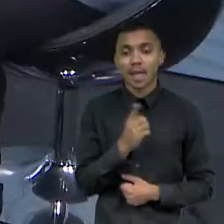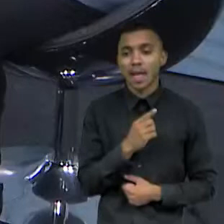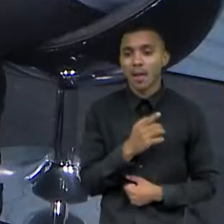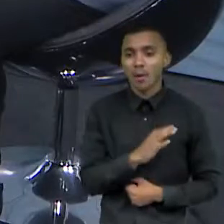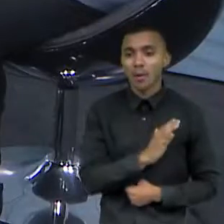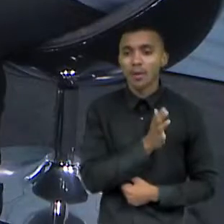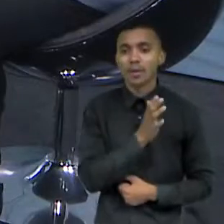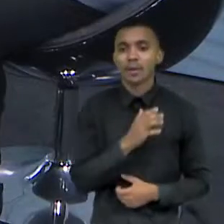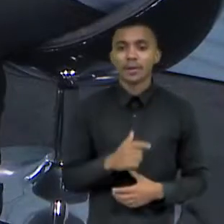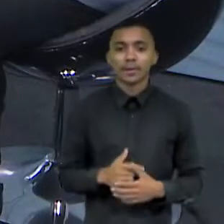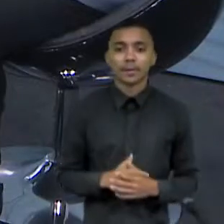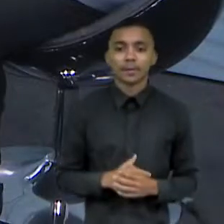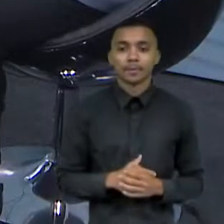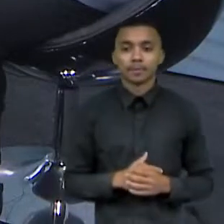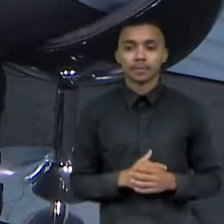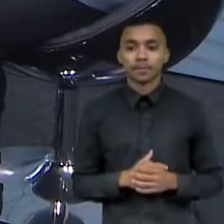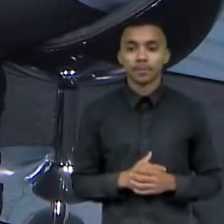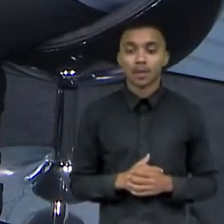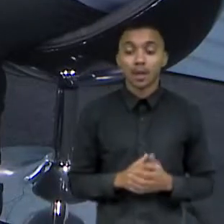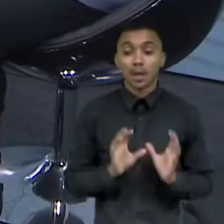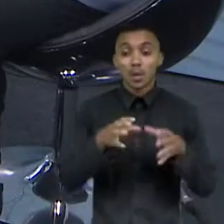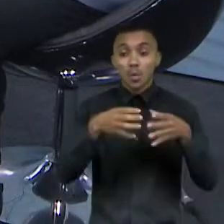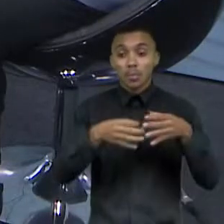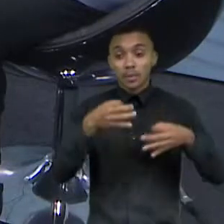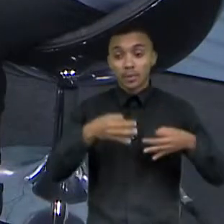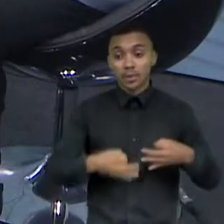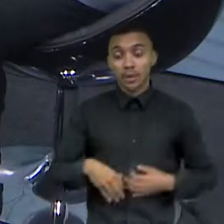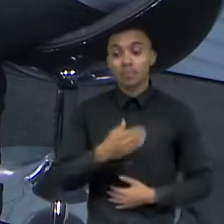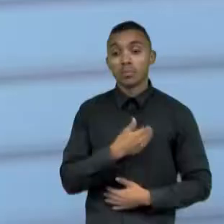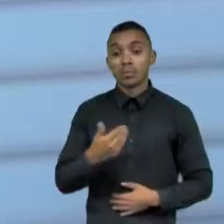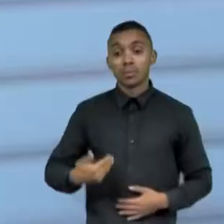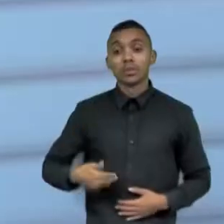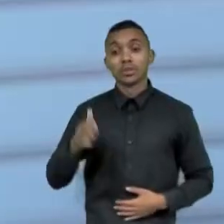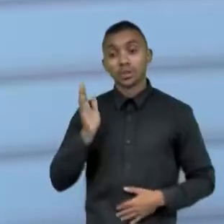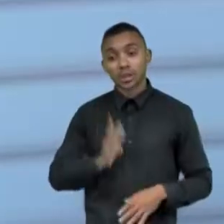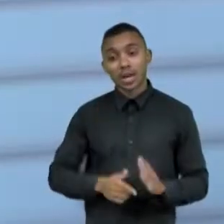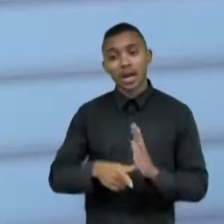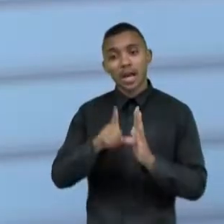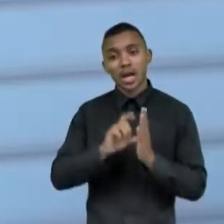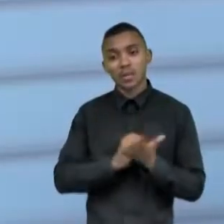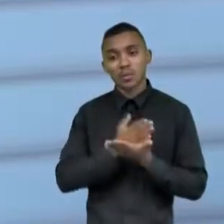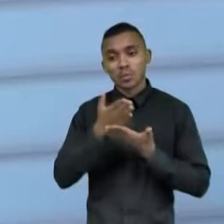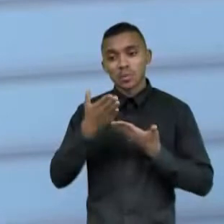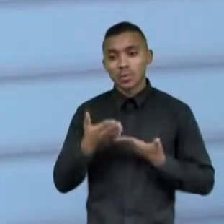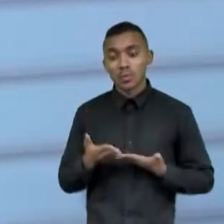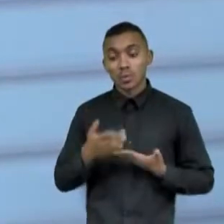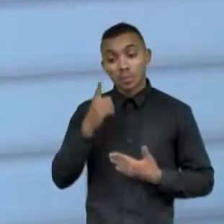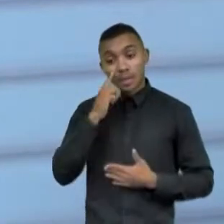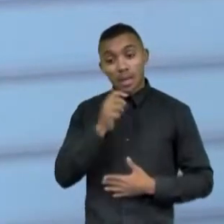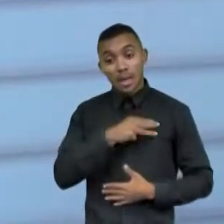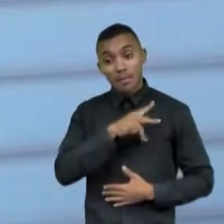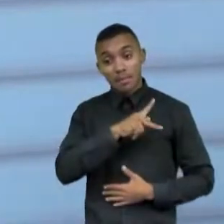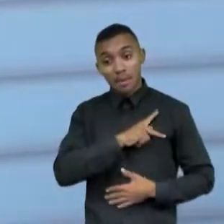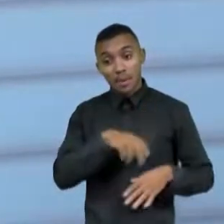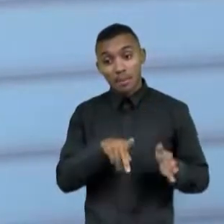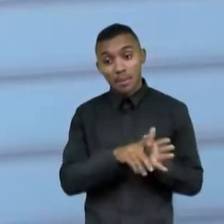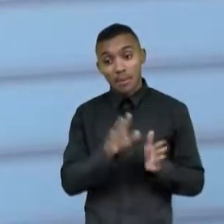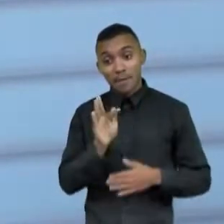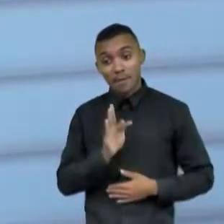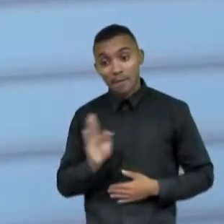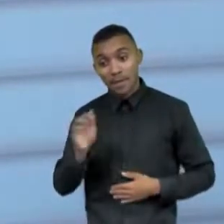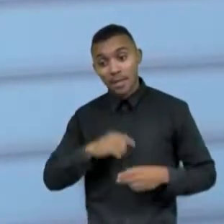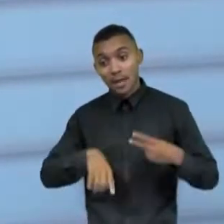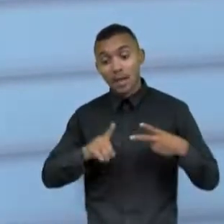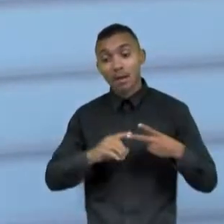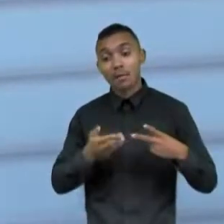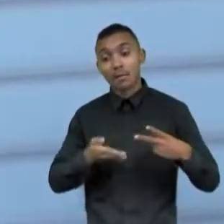né? A Defensoria Pública está atuando, a gente também está atuando, acredito que o Ministério Público Federal e o INCRA, que